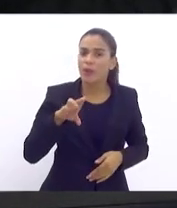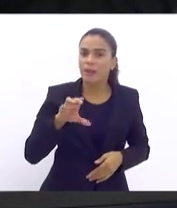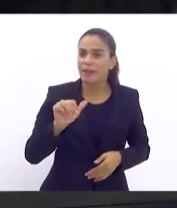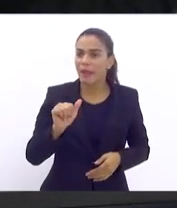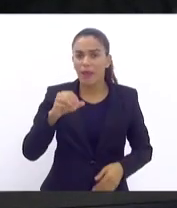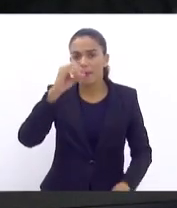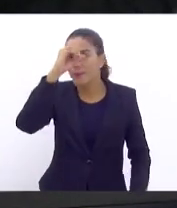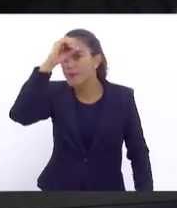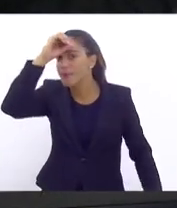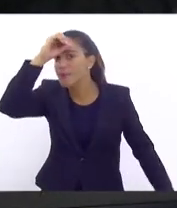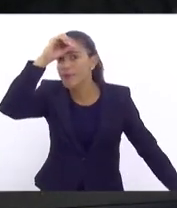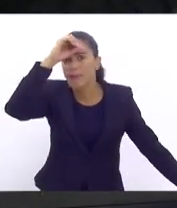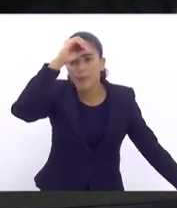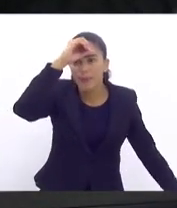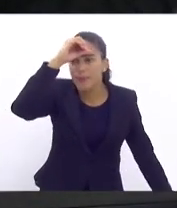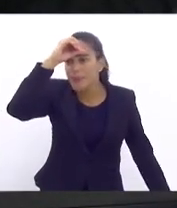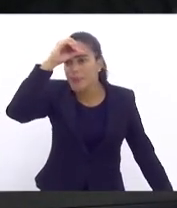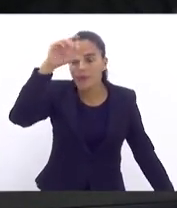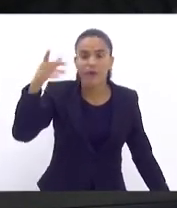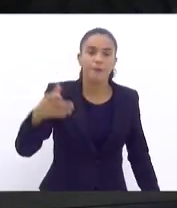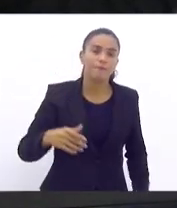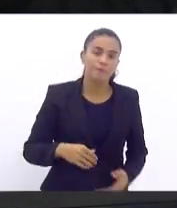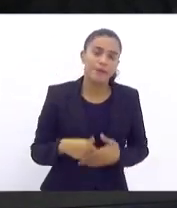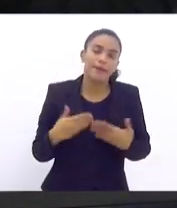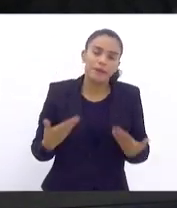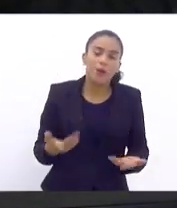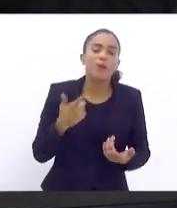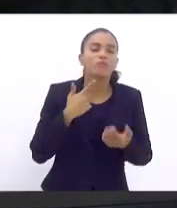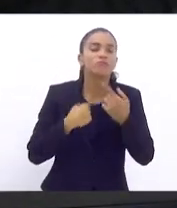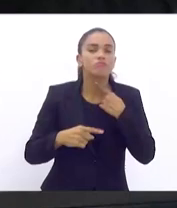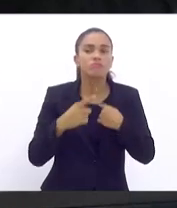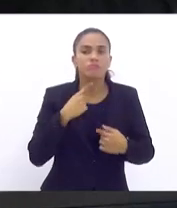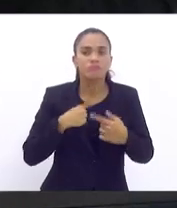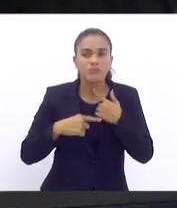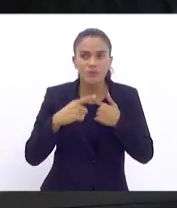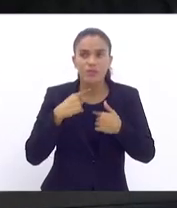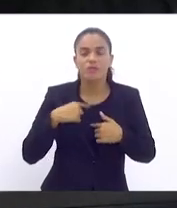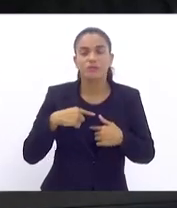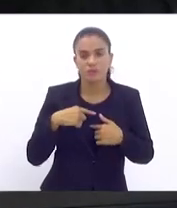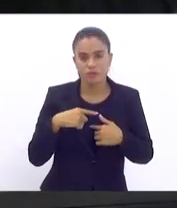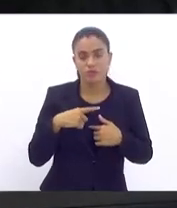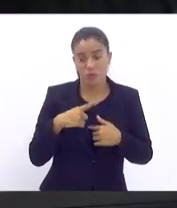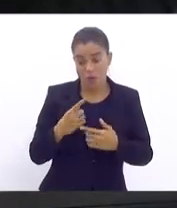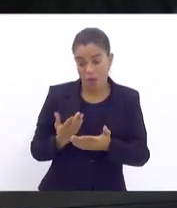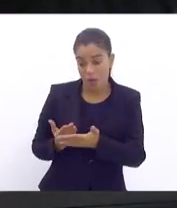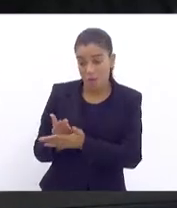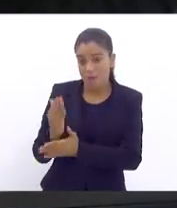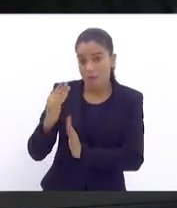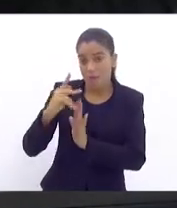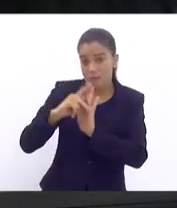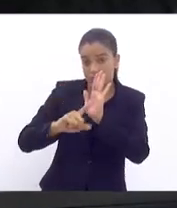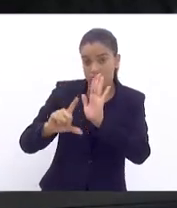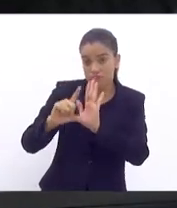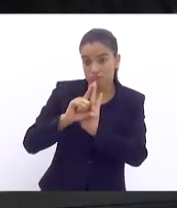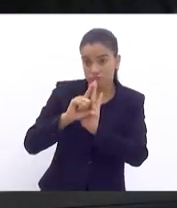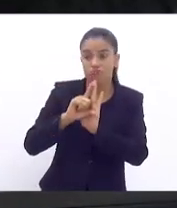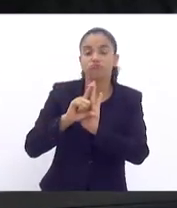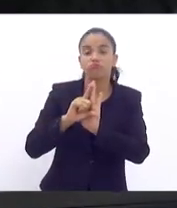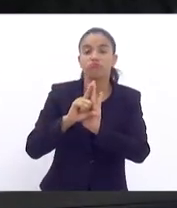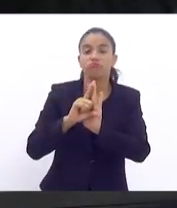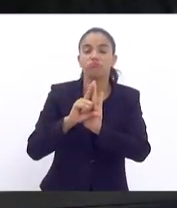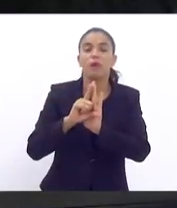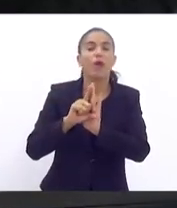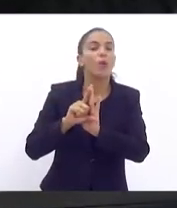proceder simplesmente então é um desejo porque esse aprovando esse projeto que a mesma coisa por